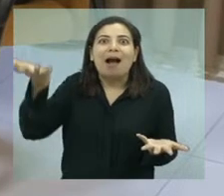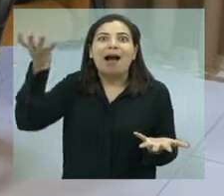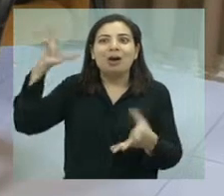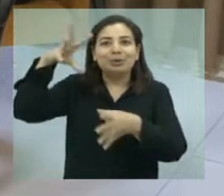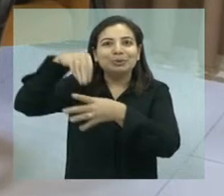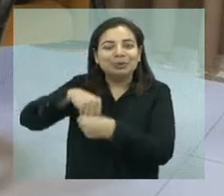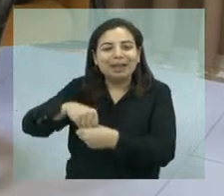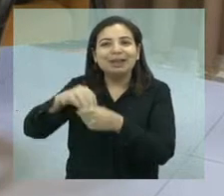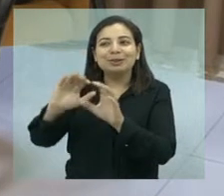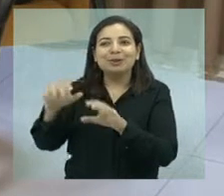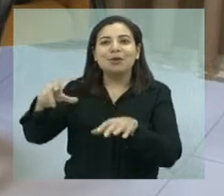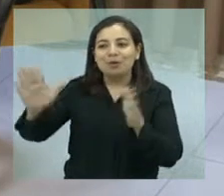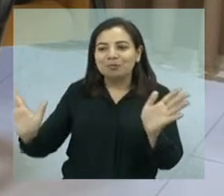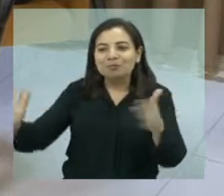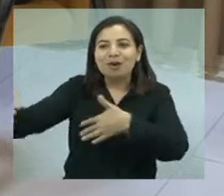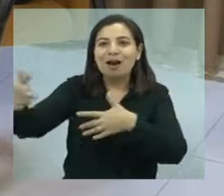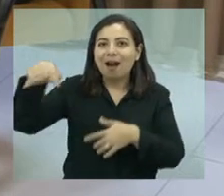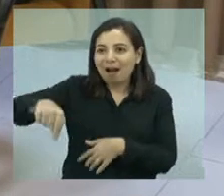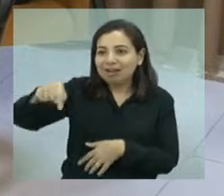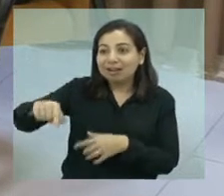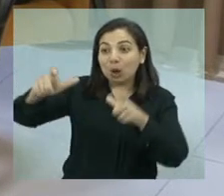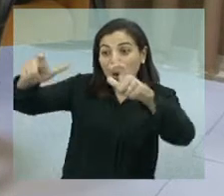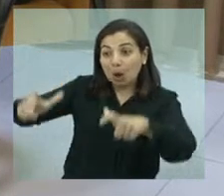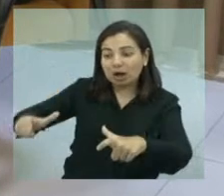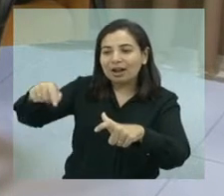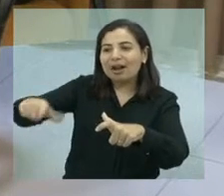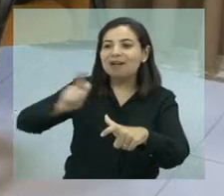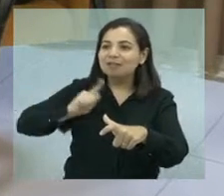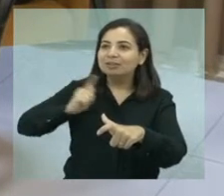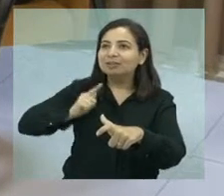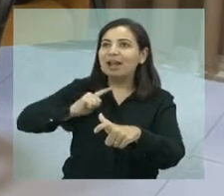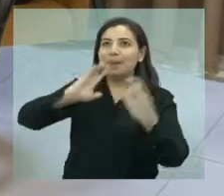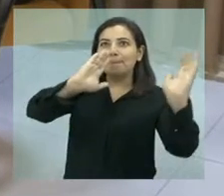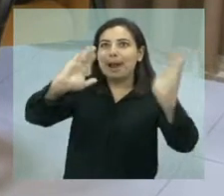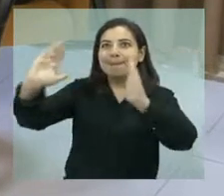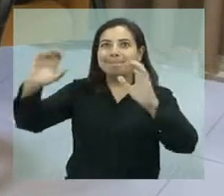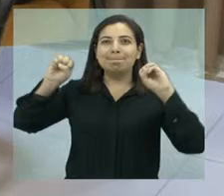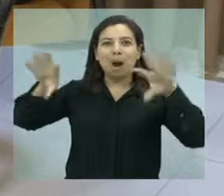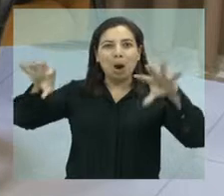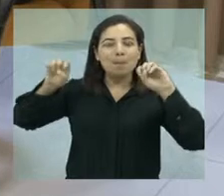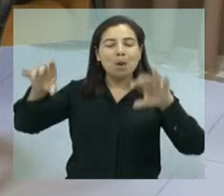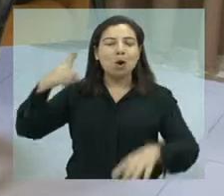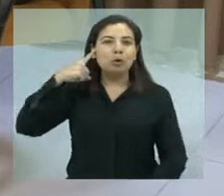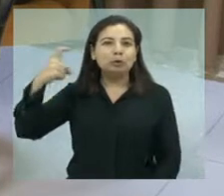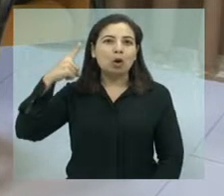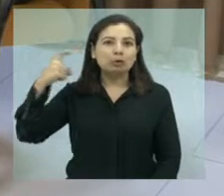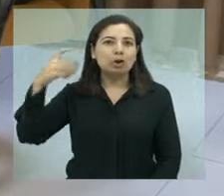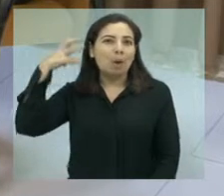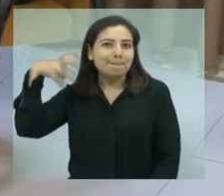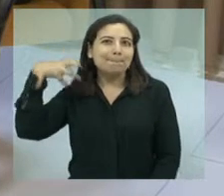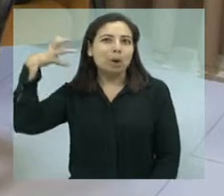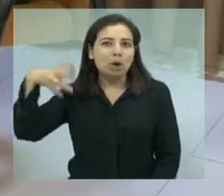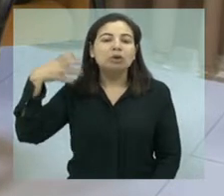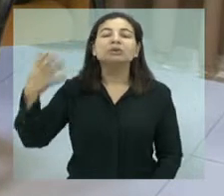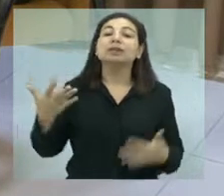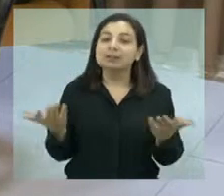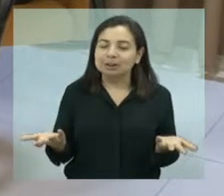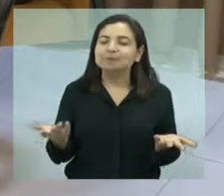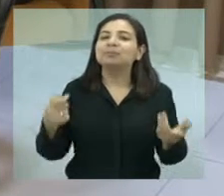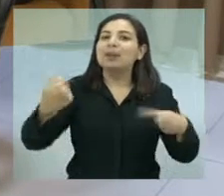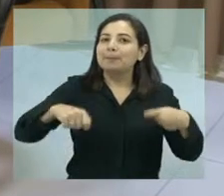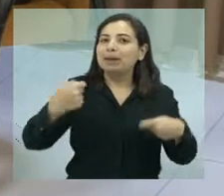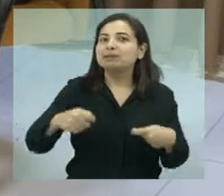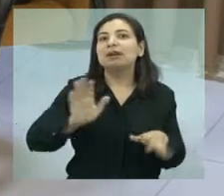é proporcional tanto à quantidade, né, de ruído, como ao tempo de exposição. Isso independente